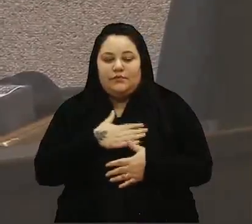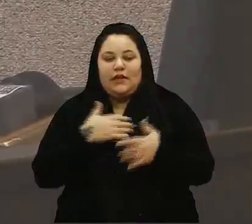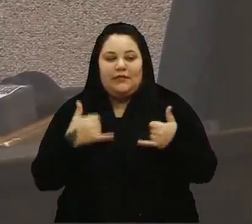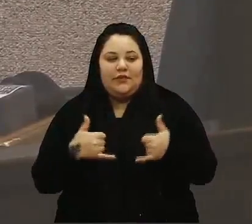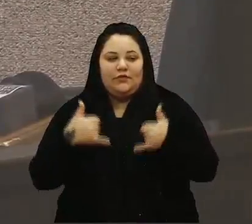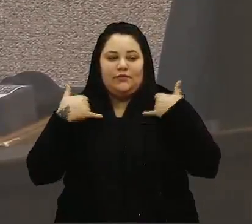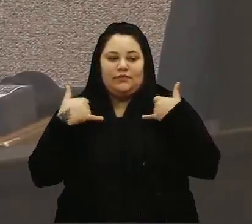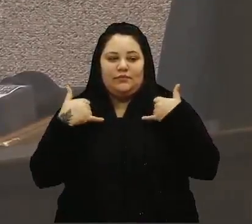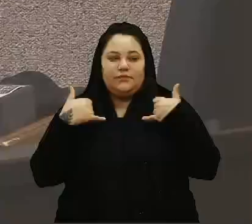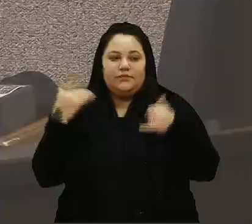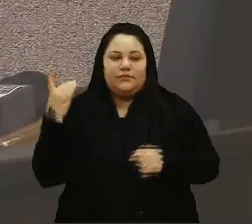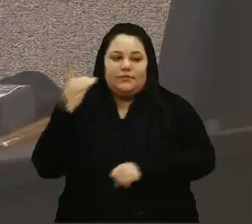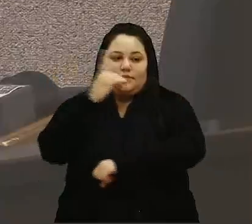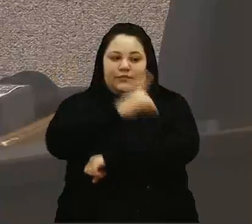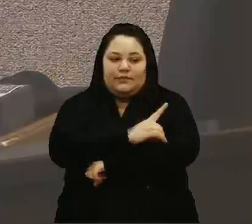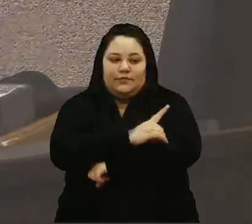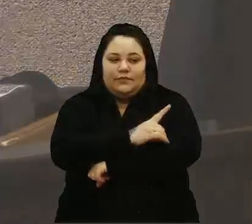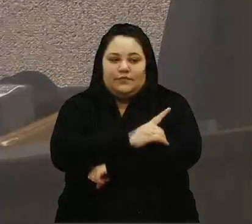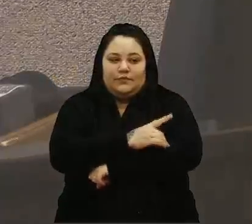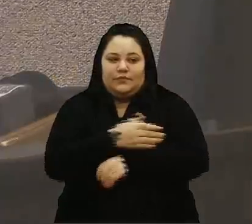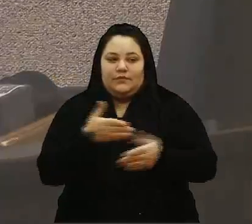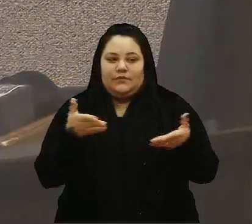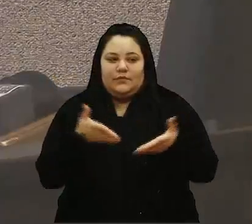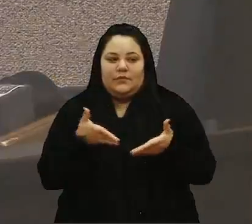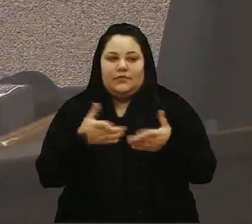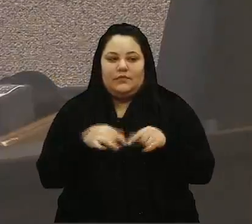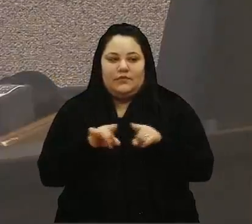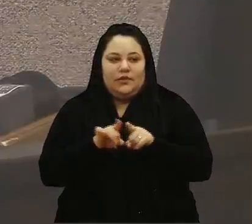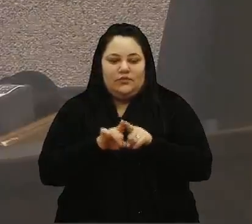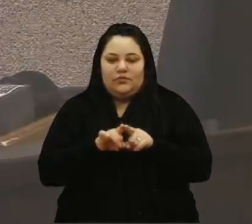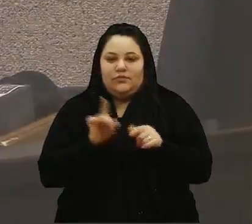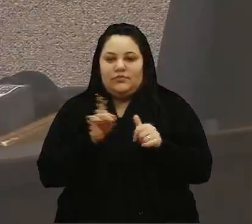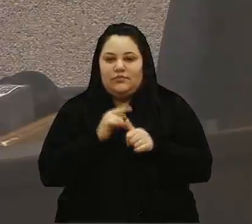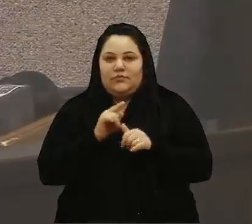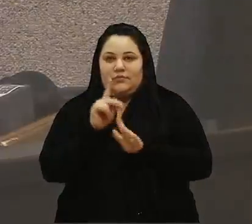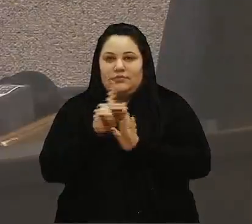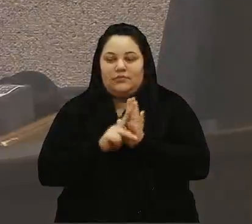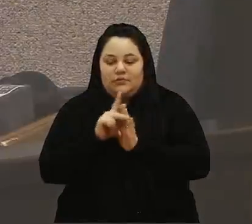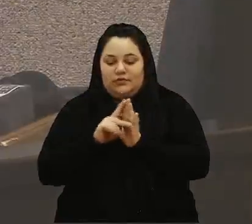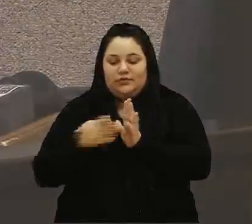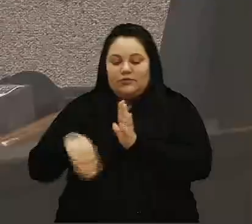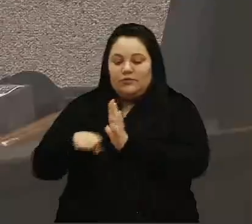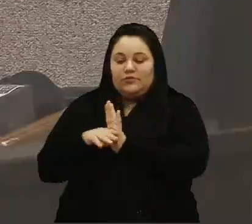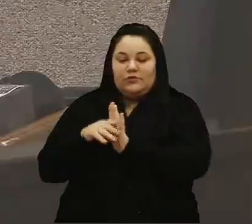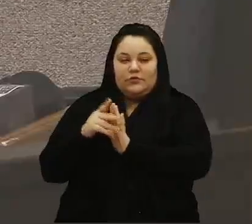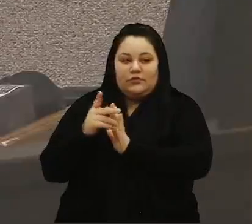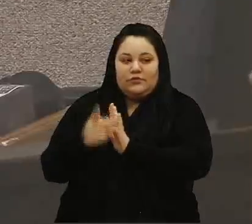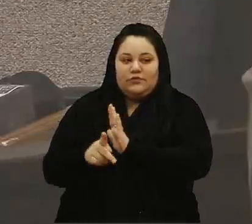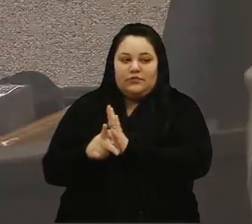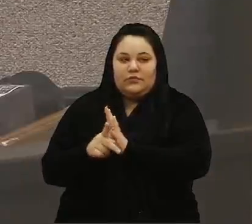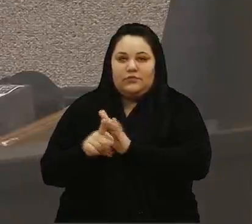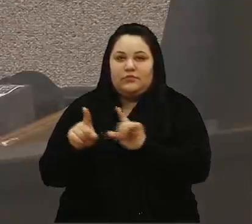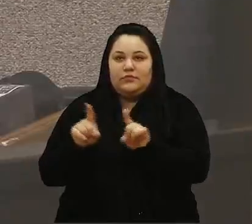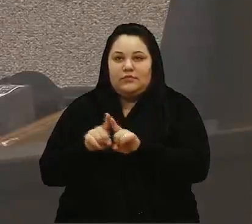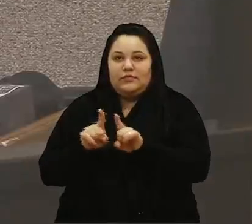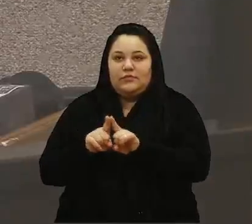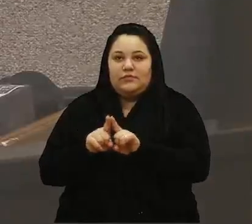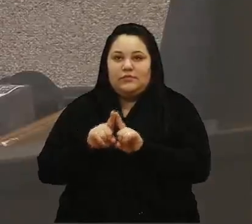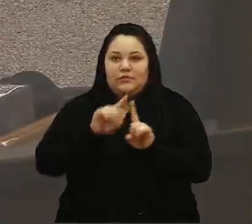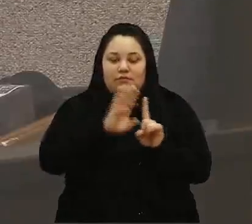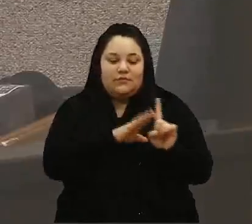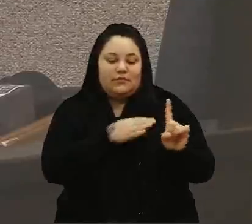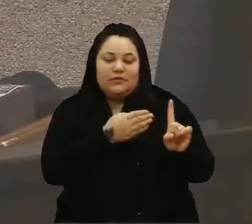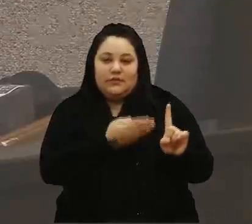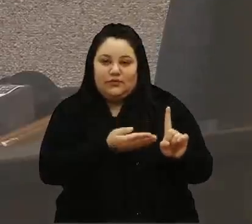que o dia de hoje, porque é o meu primeiro projeto que vem para essa casa, a não ser a questão da homenagem, e